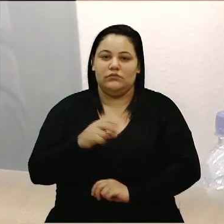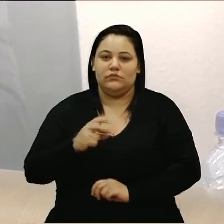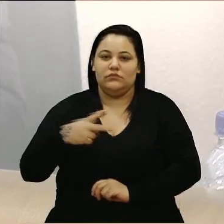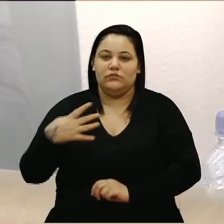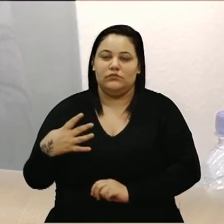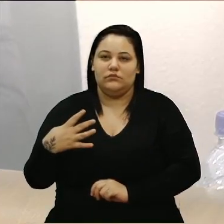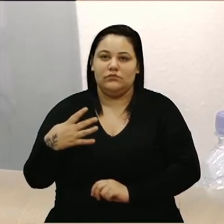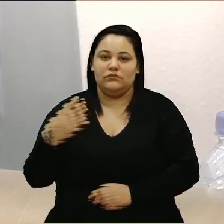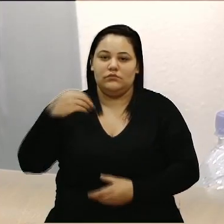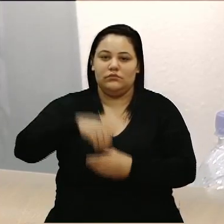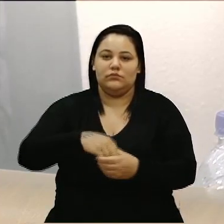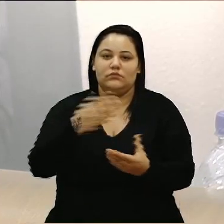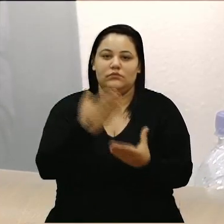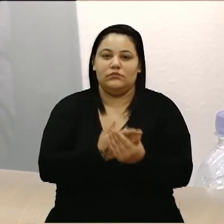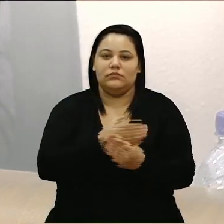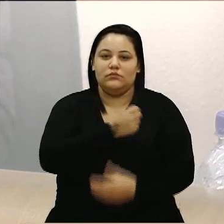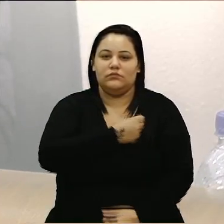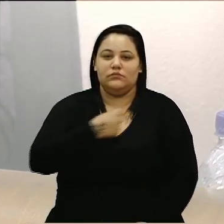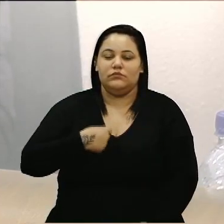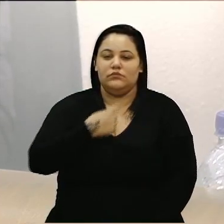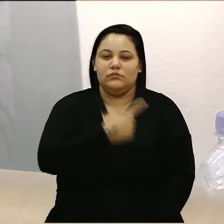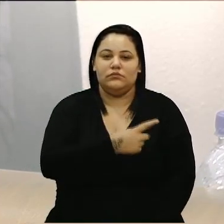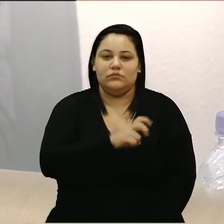119/2024, contido no processo número